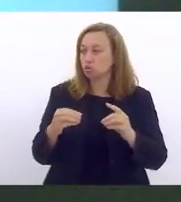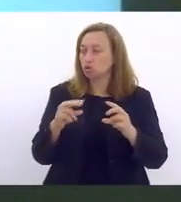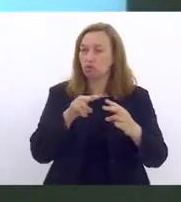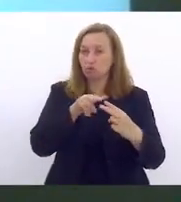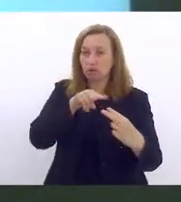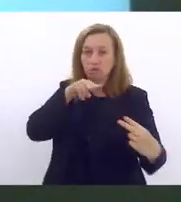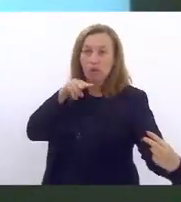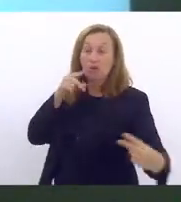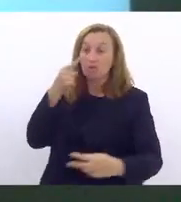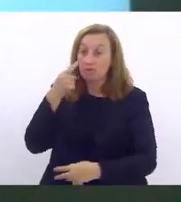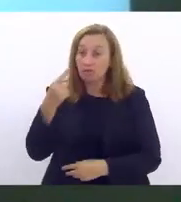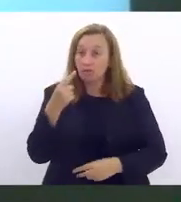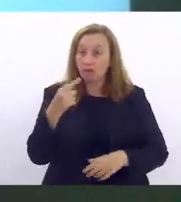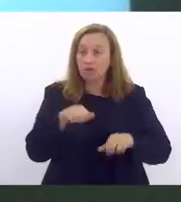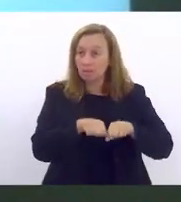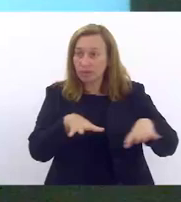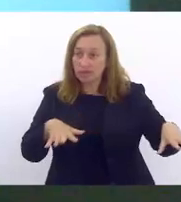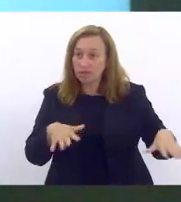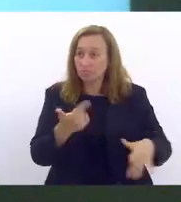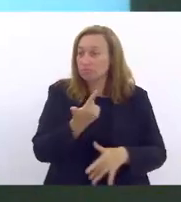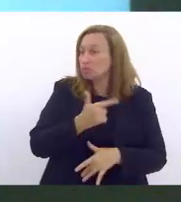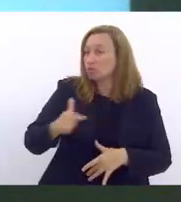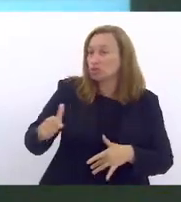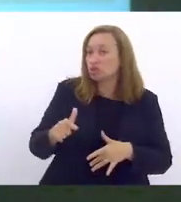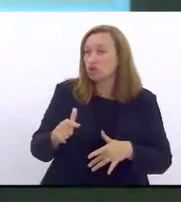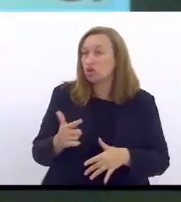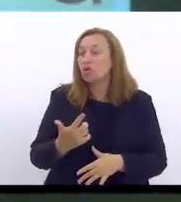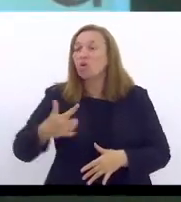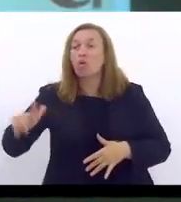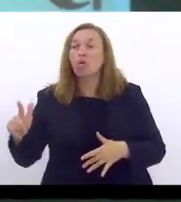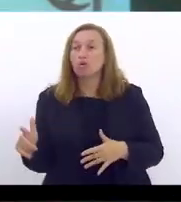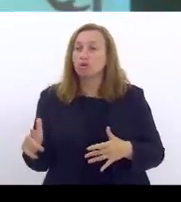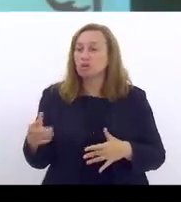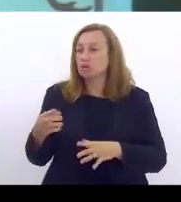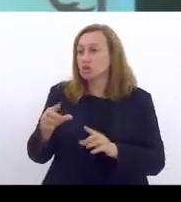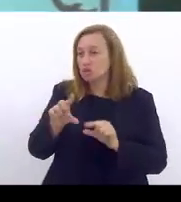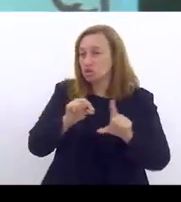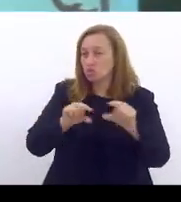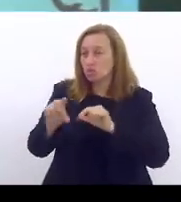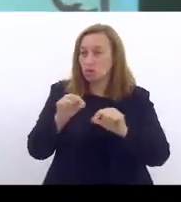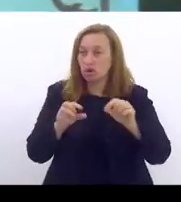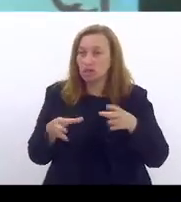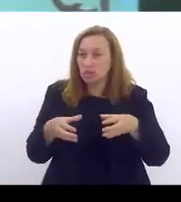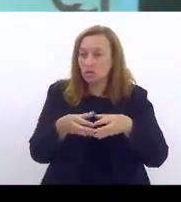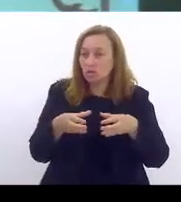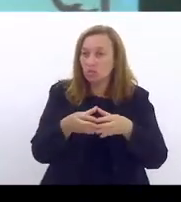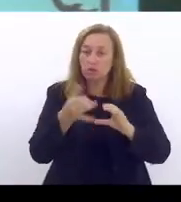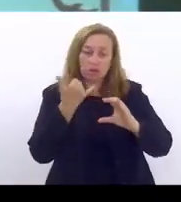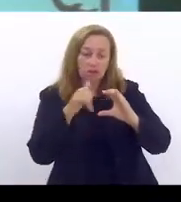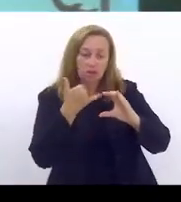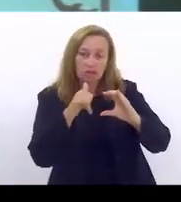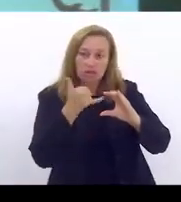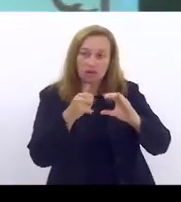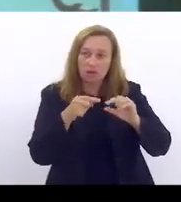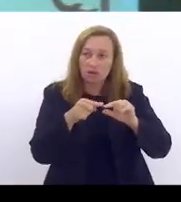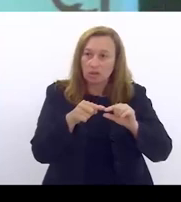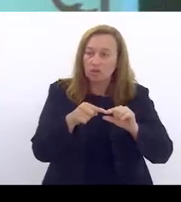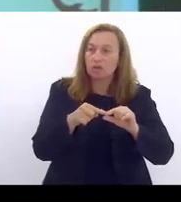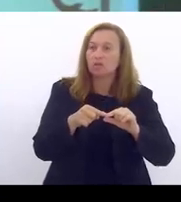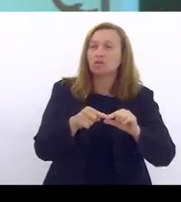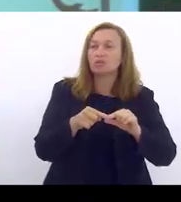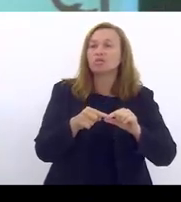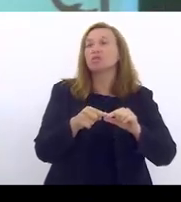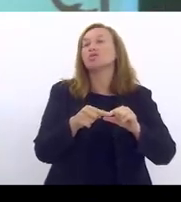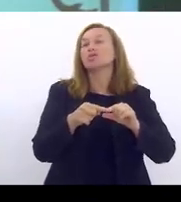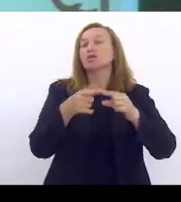nasceu na pandemia? A gente não tinha muitas outras opções, além de grupo no WhatsApp e rodas pelo aplicativo